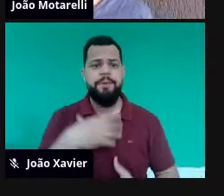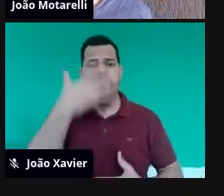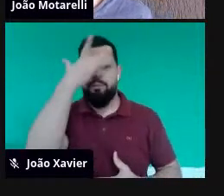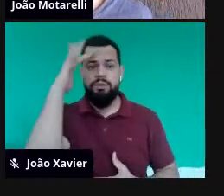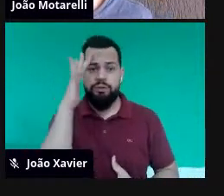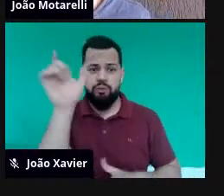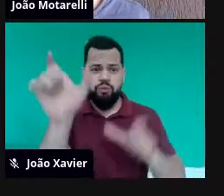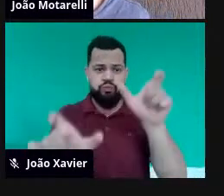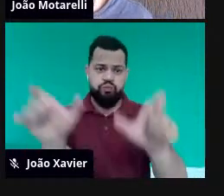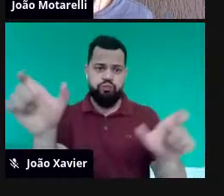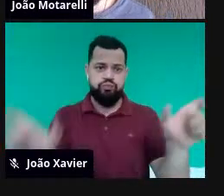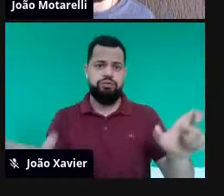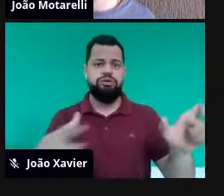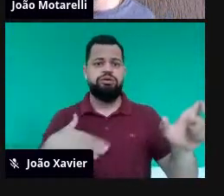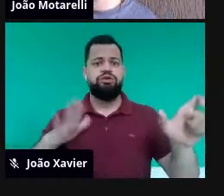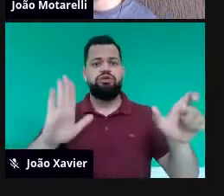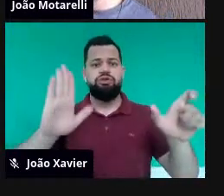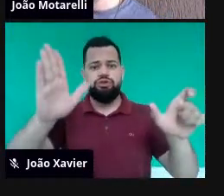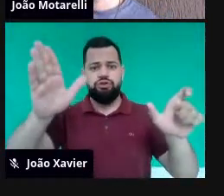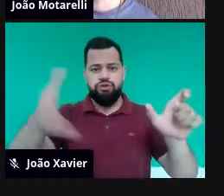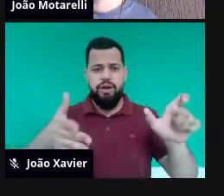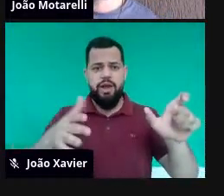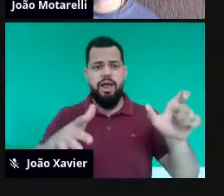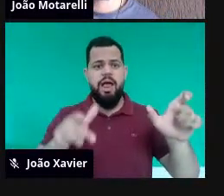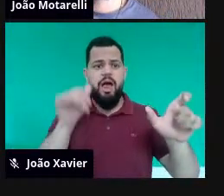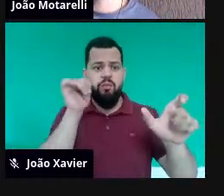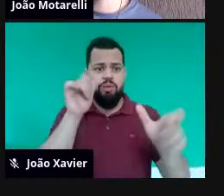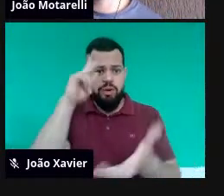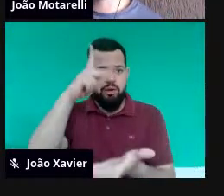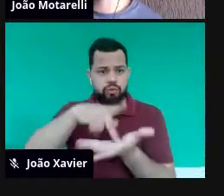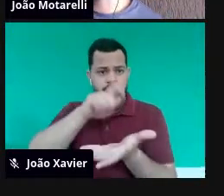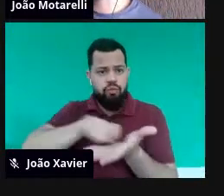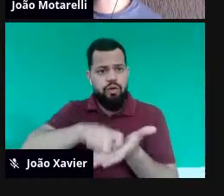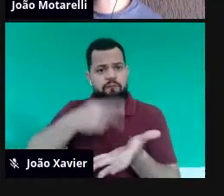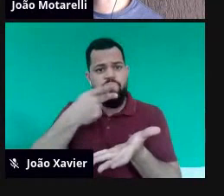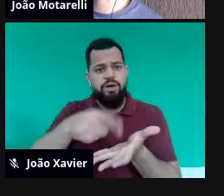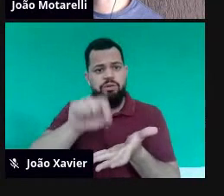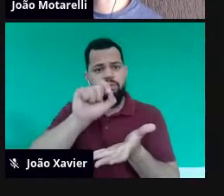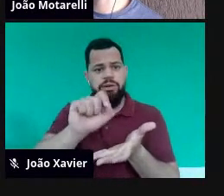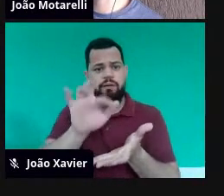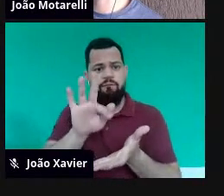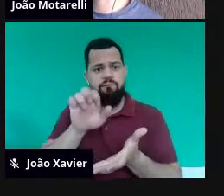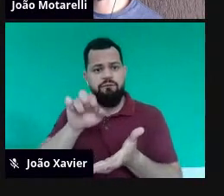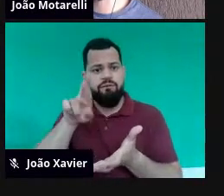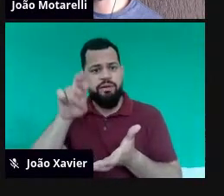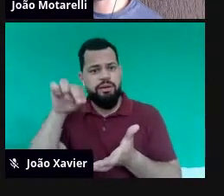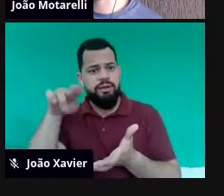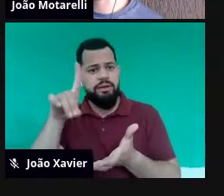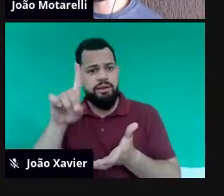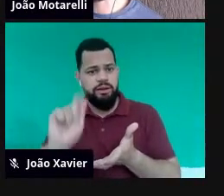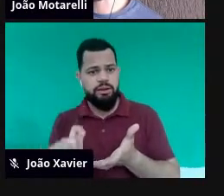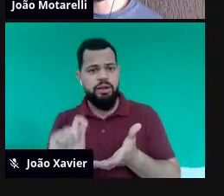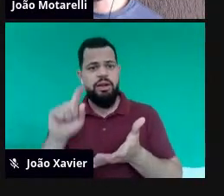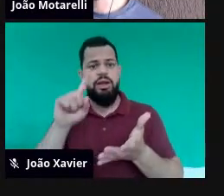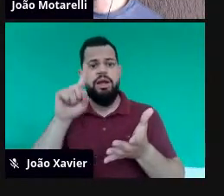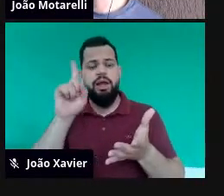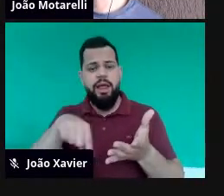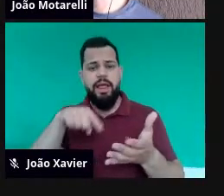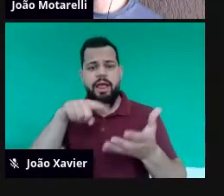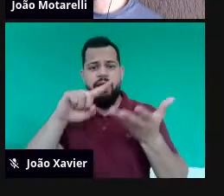que foi conduzido também pela Fernanda Penaforte, que ela fala sobre essa construção imagético-discursiva da beleza corporal em mídias